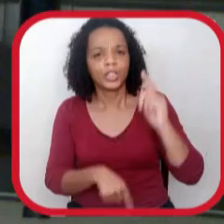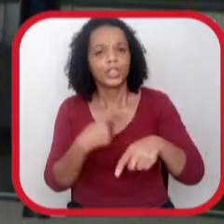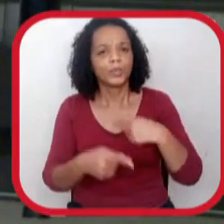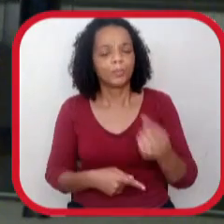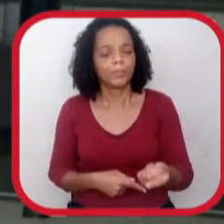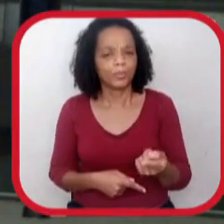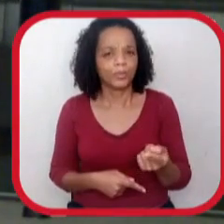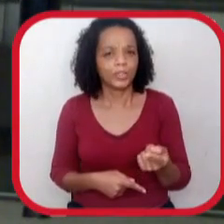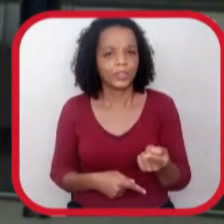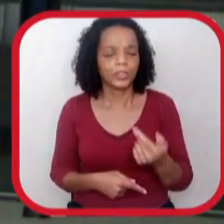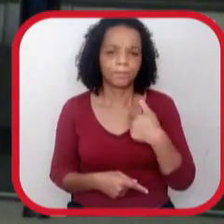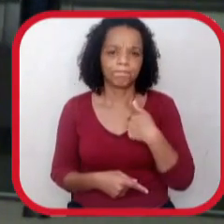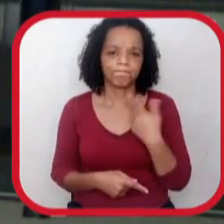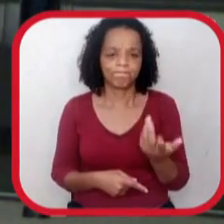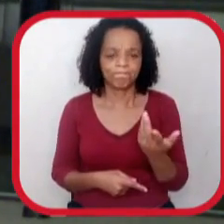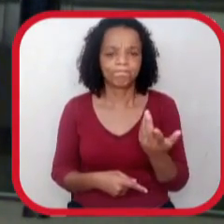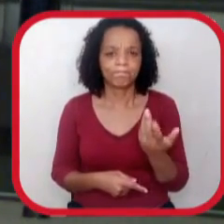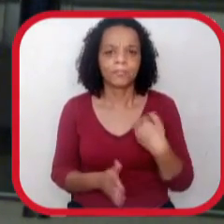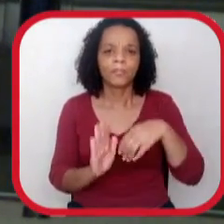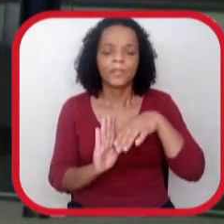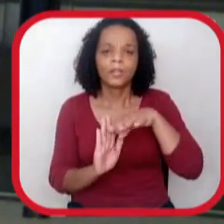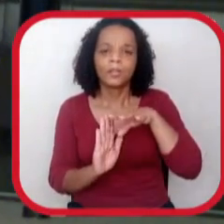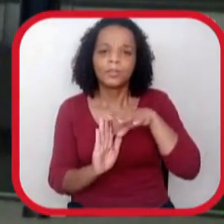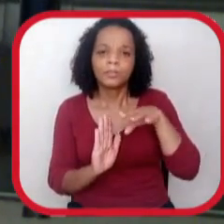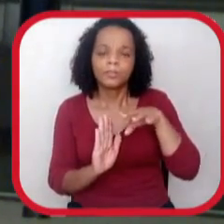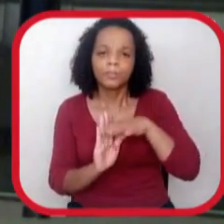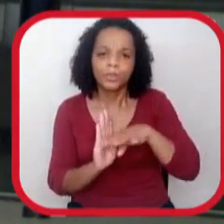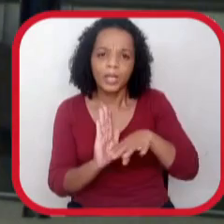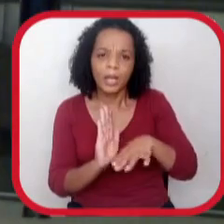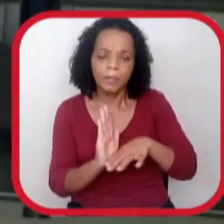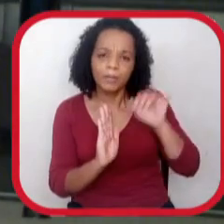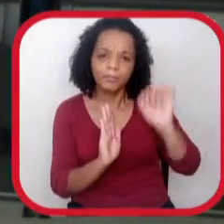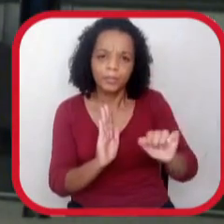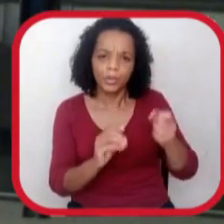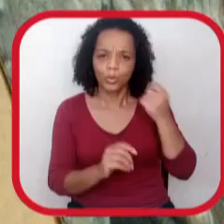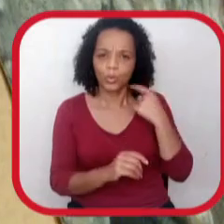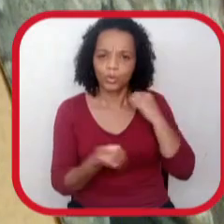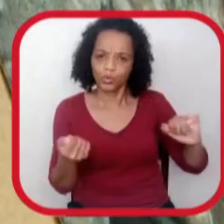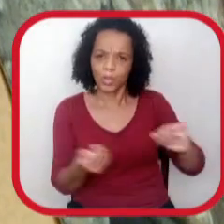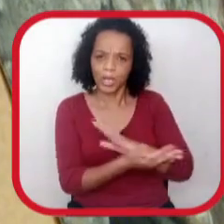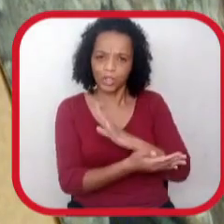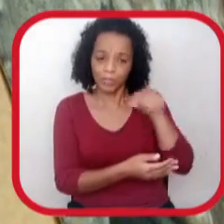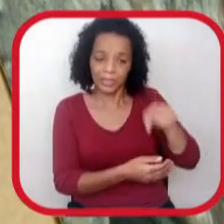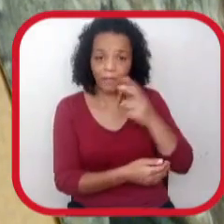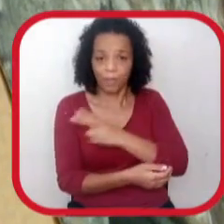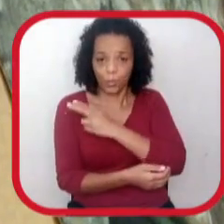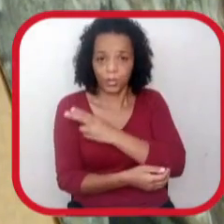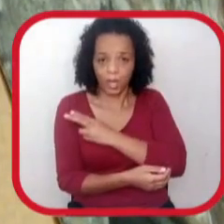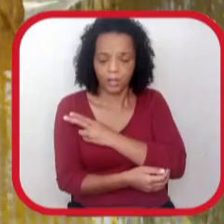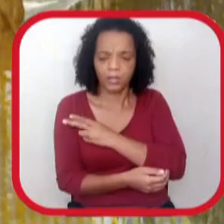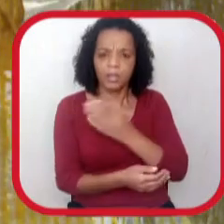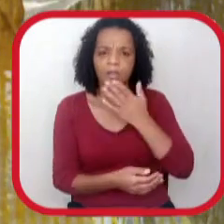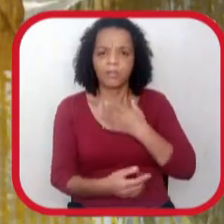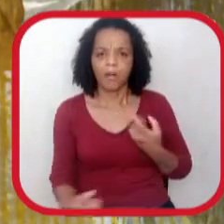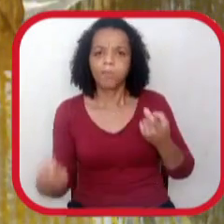filmes. Mas depois cruzei-me com o programa do curso de jornalismo da ESCS, que se cruza um bocadinho com a